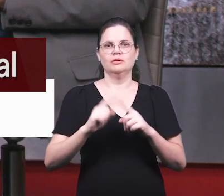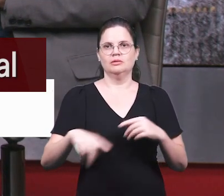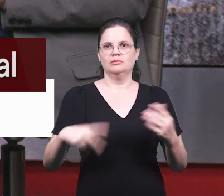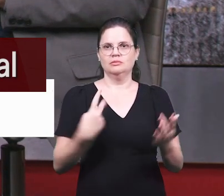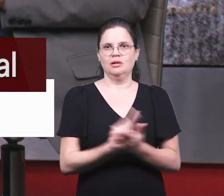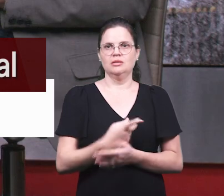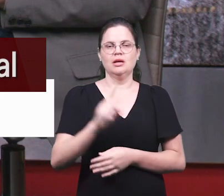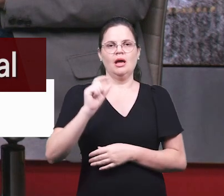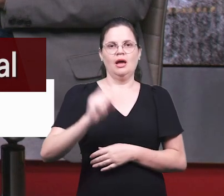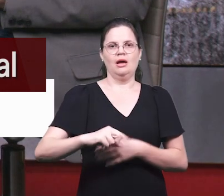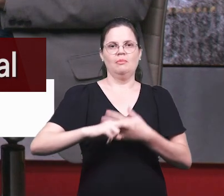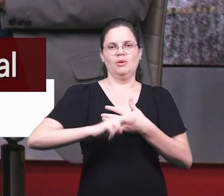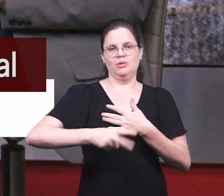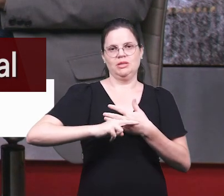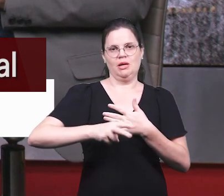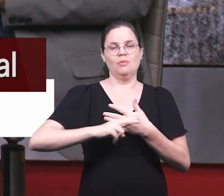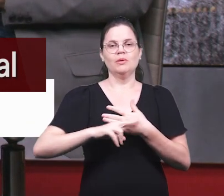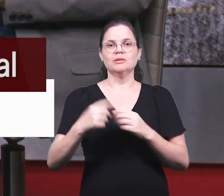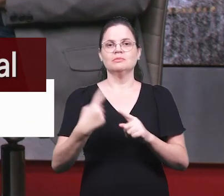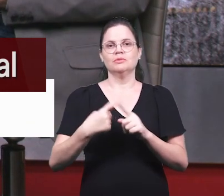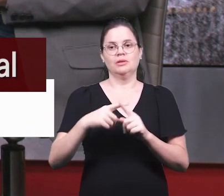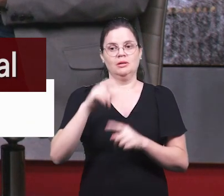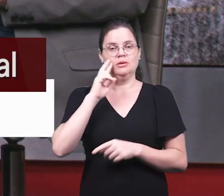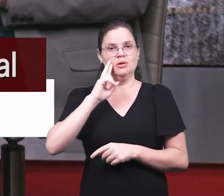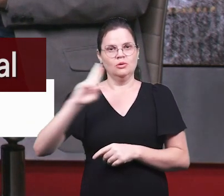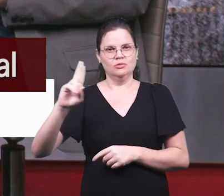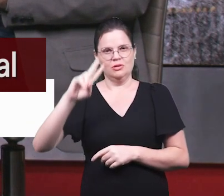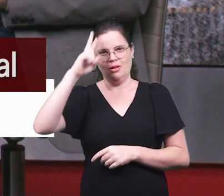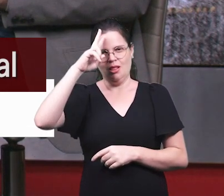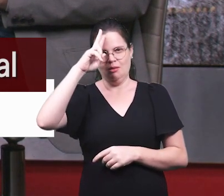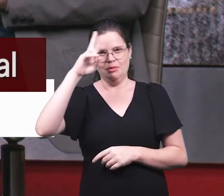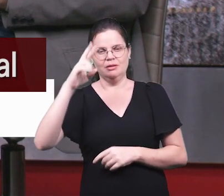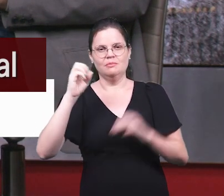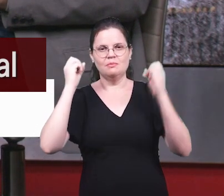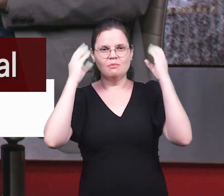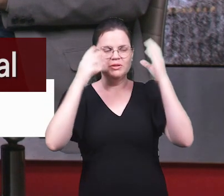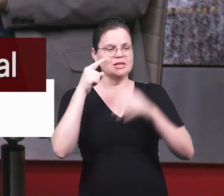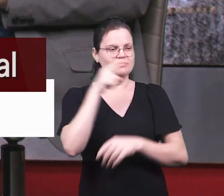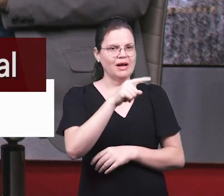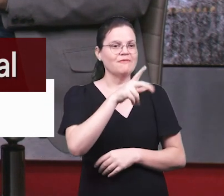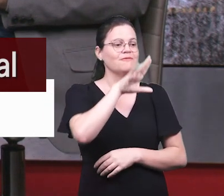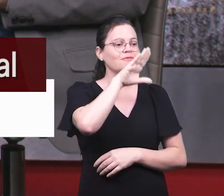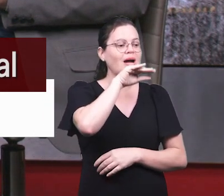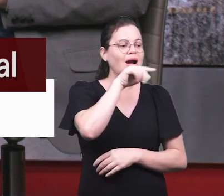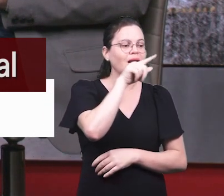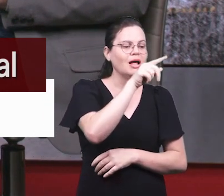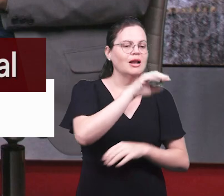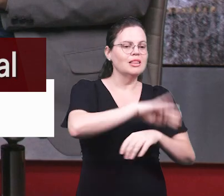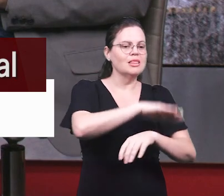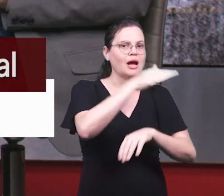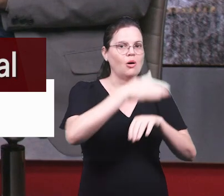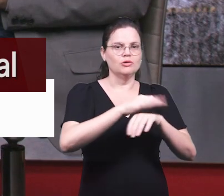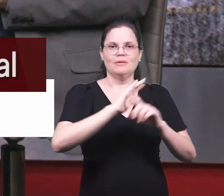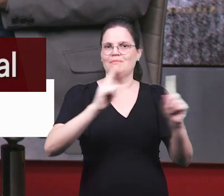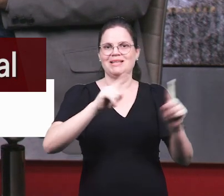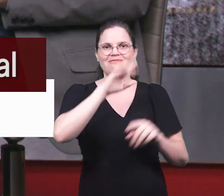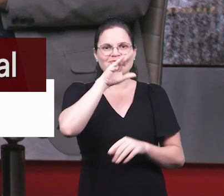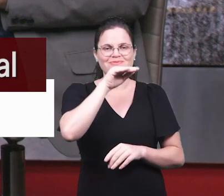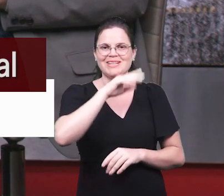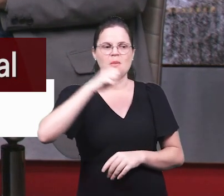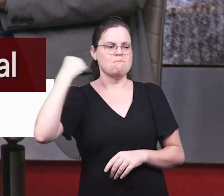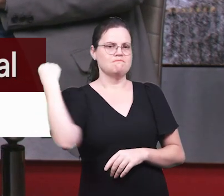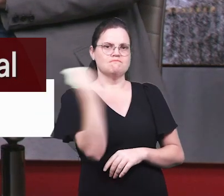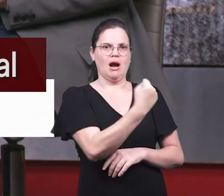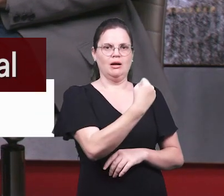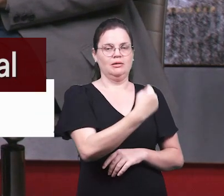daquele momento em que o Senhor mandou que Moisés falasse a rocha e eles bateram na rocha. Justamente, por conta